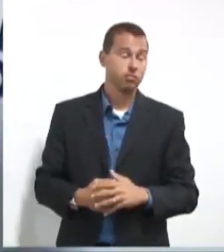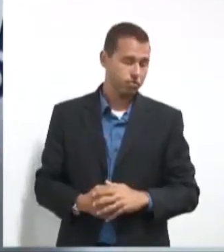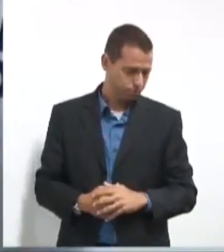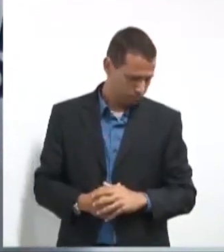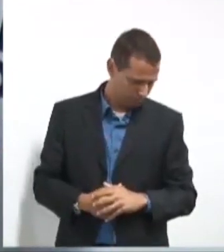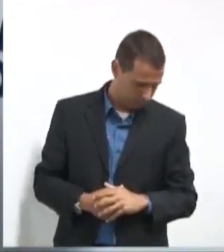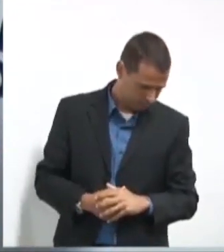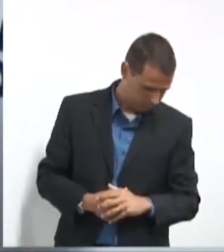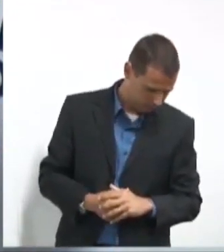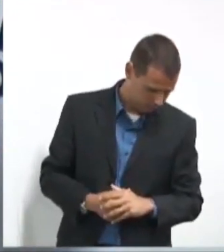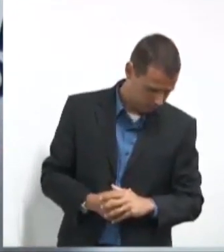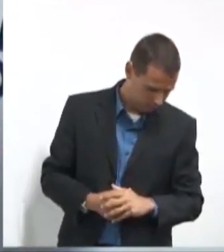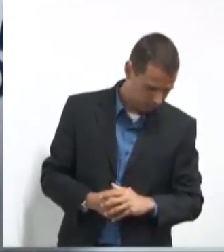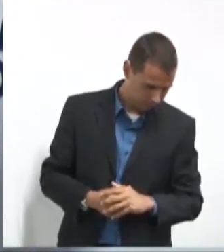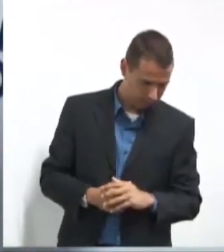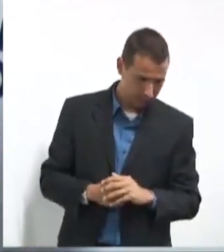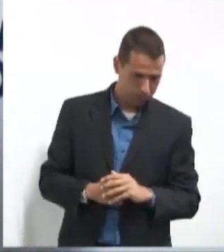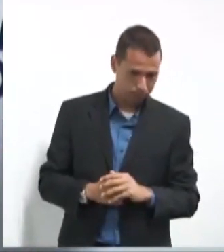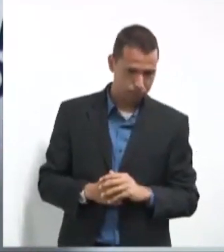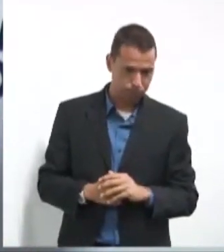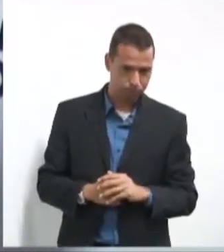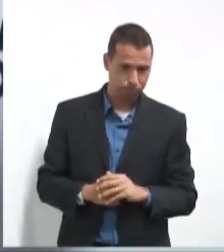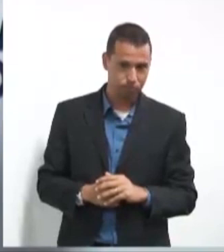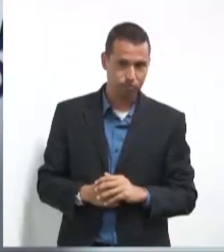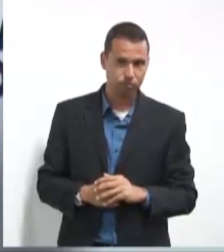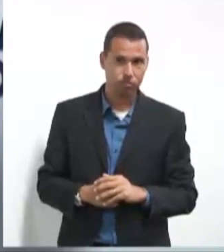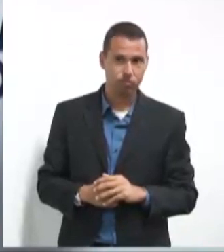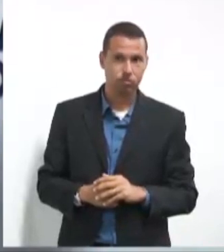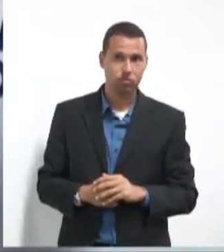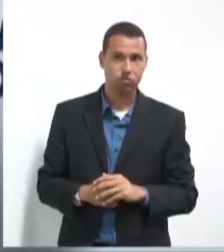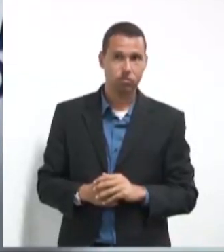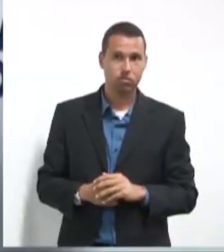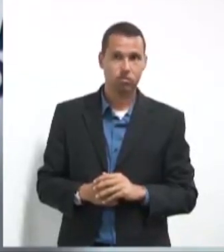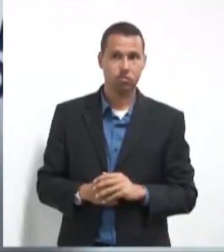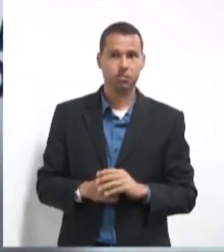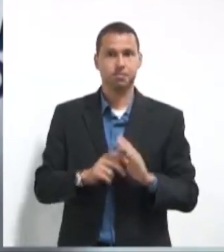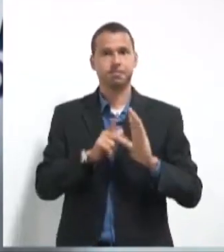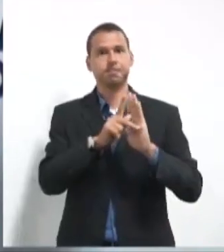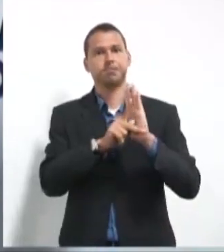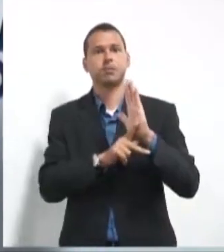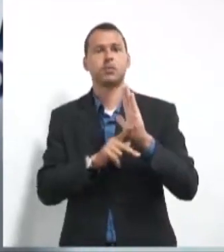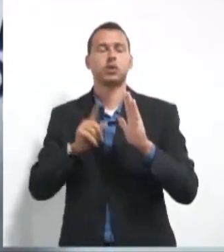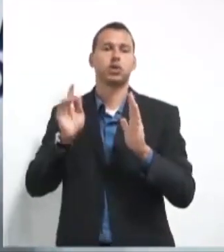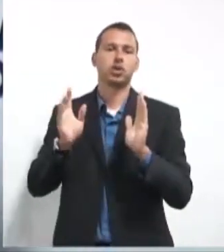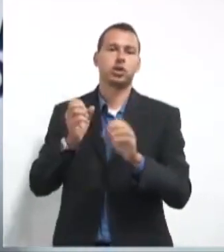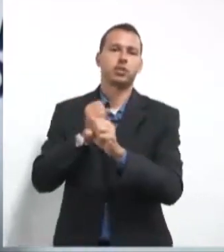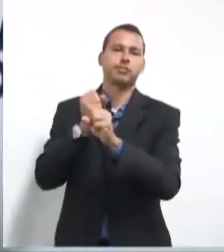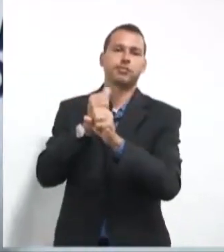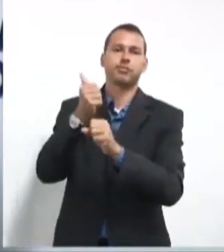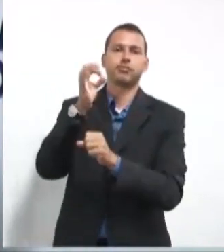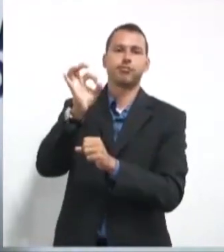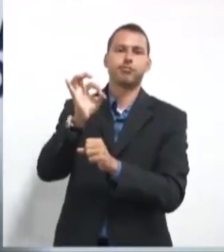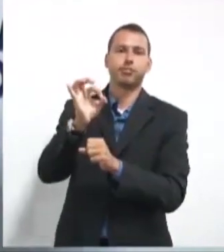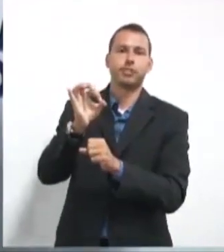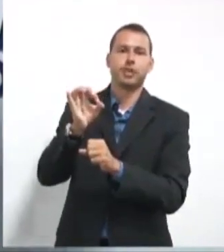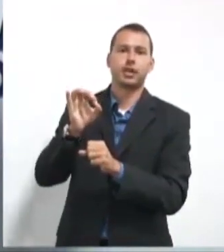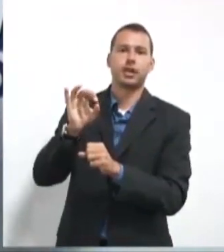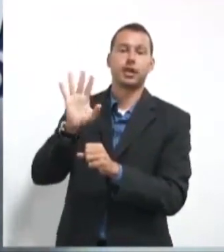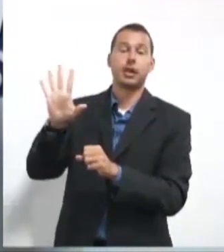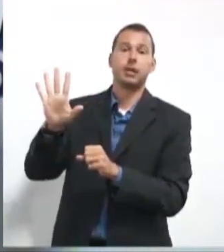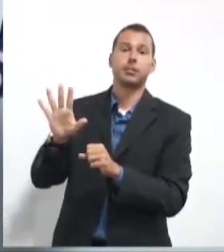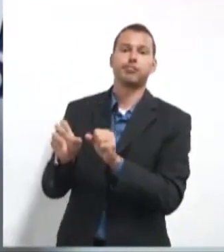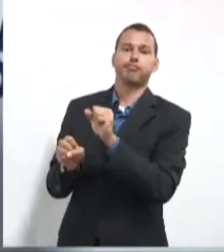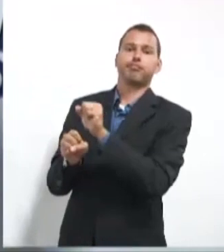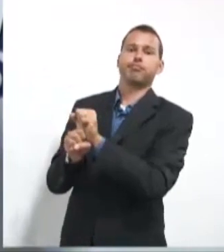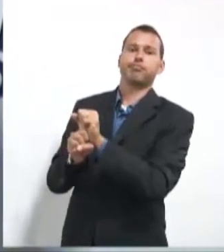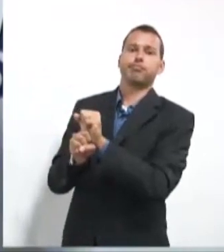esse projeto em dez anos renata parado lá porque tá parado porque esse projeto vem